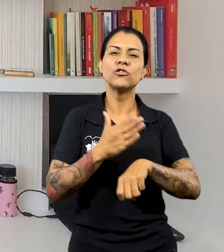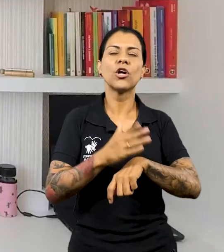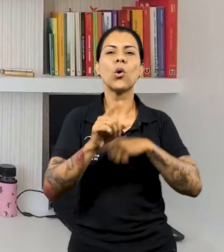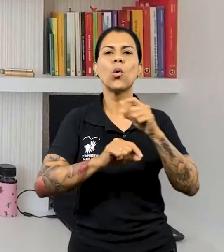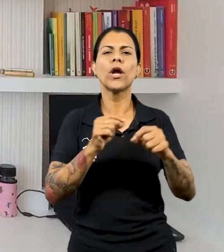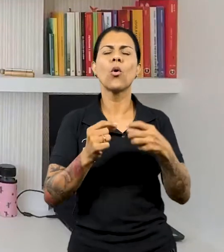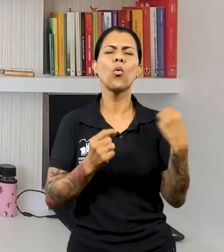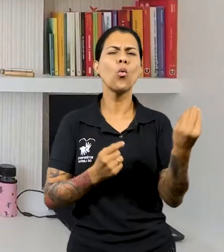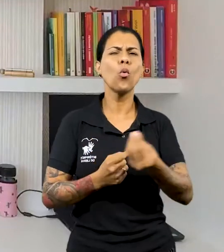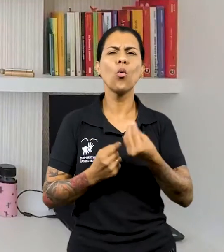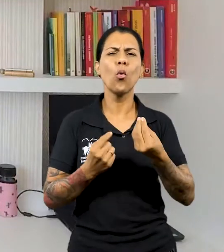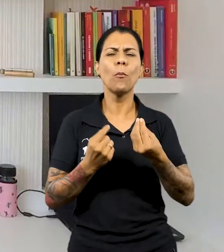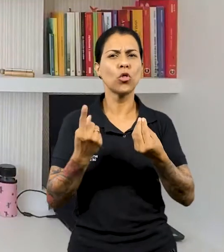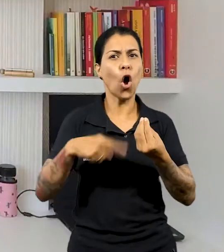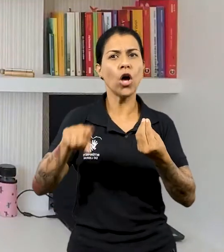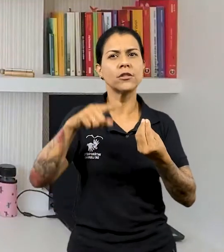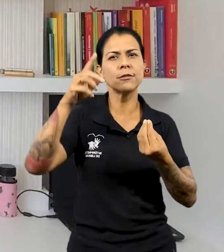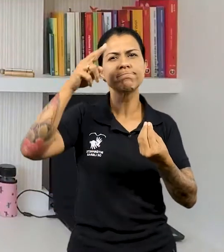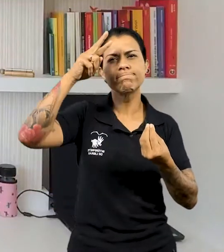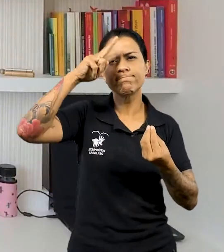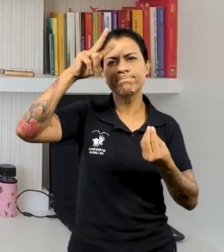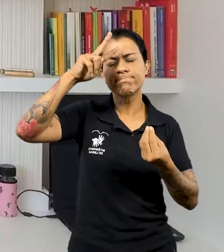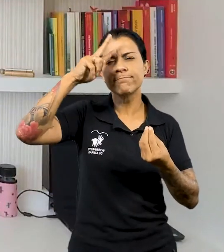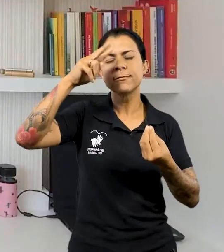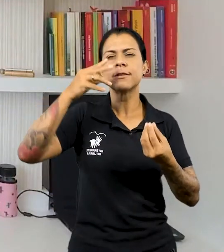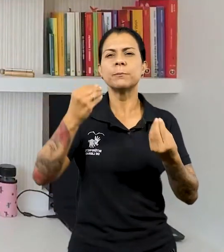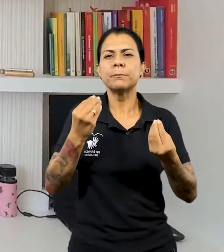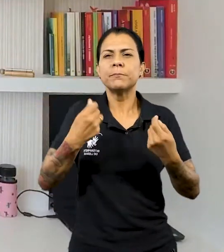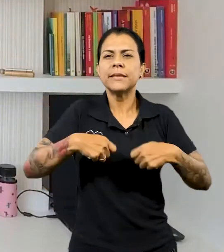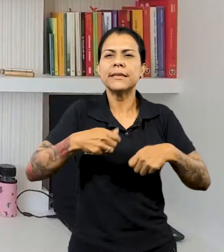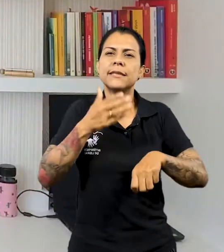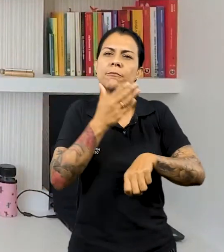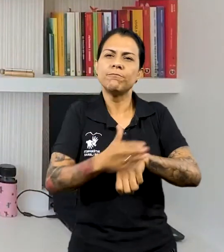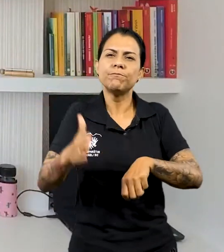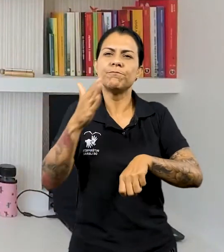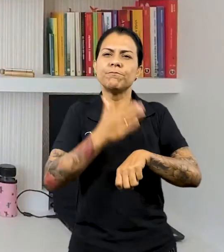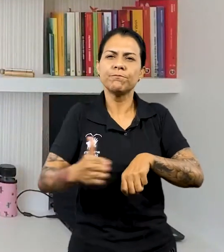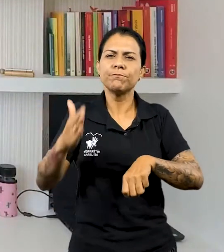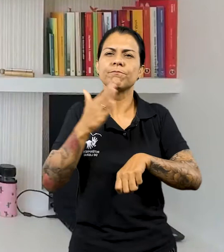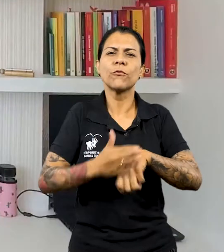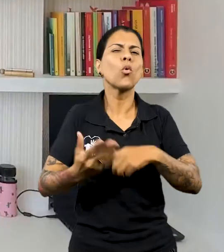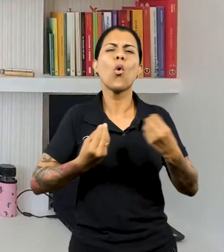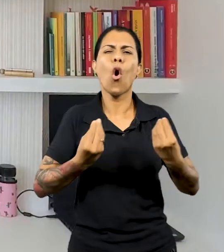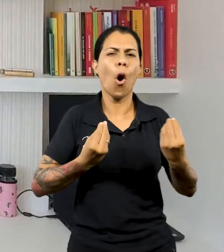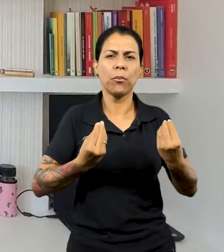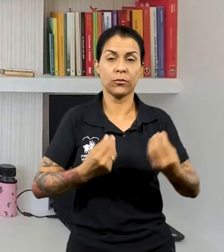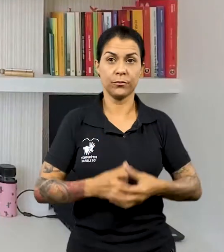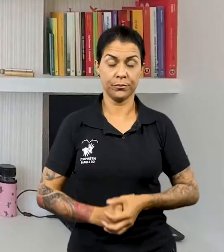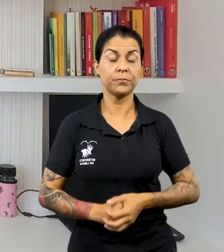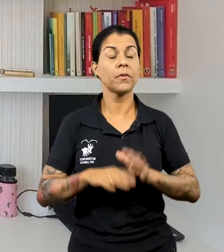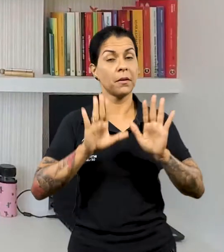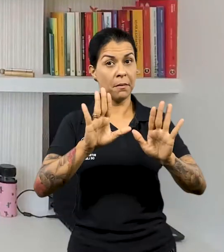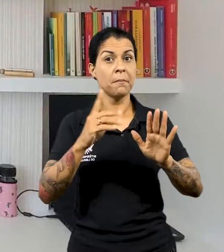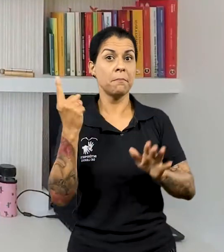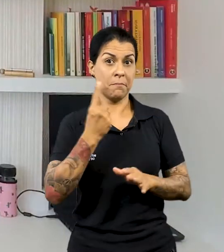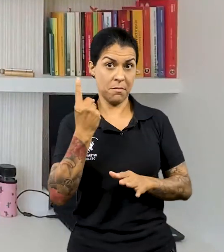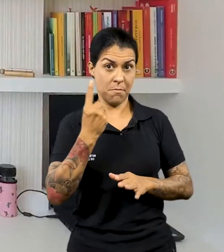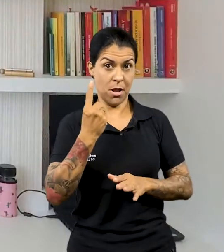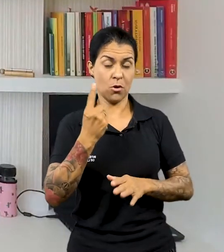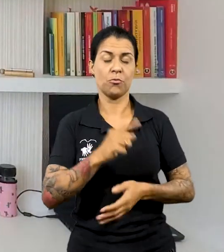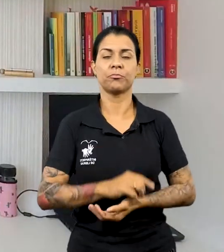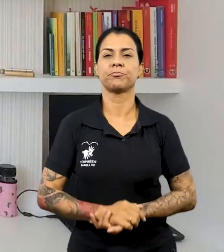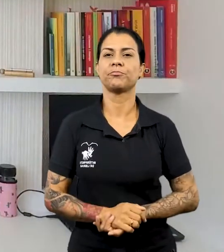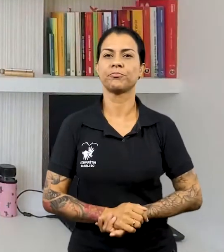prática, como treinar a consciência emocional? Nesse vídeo, eu vou te dar algumas pistas do que pode ser um